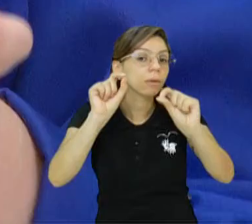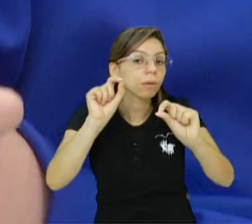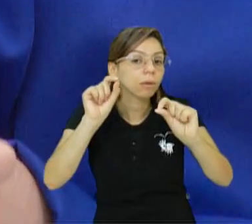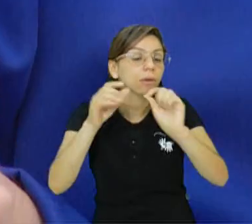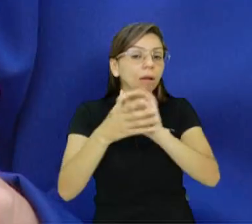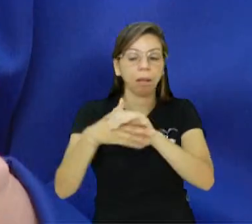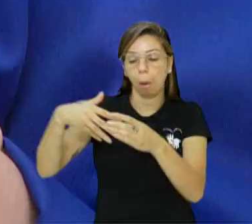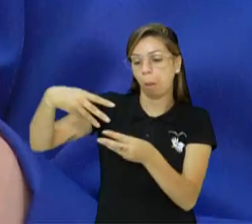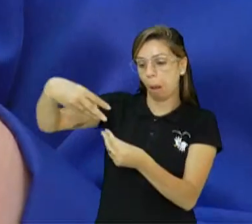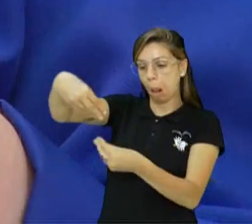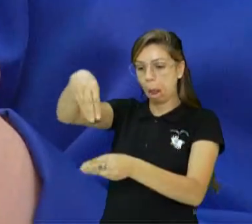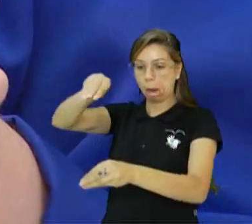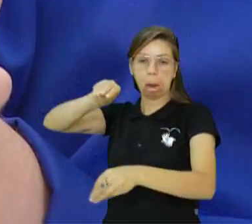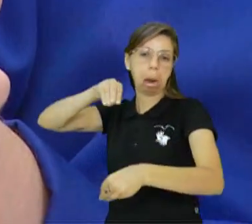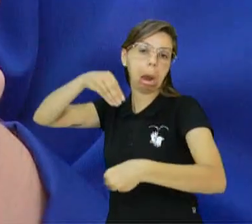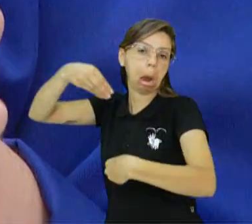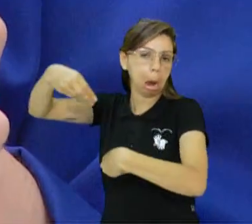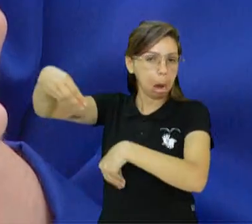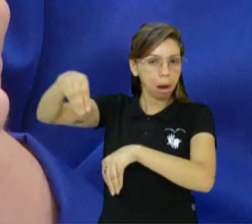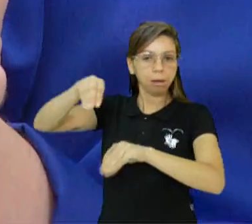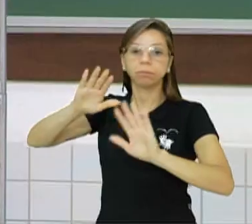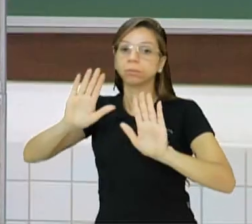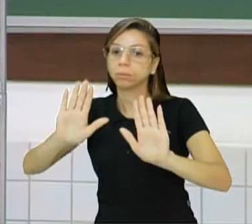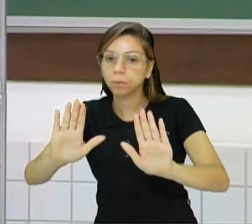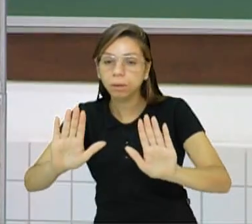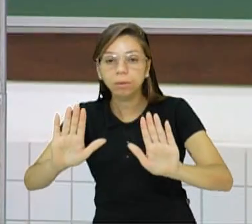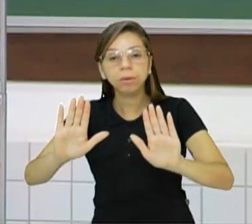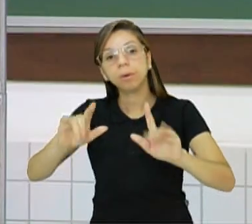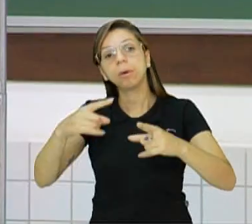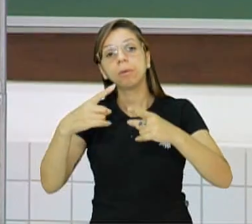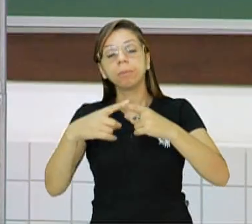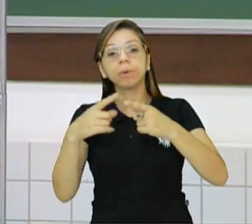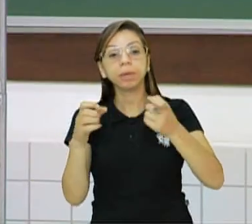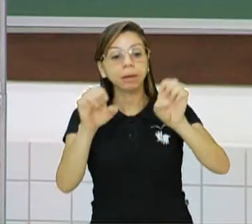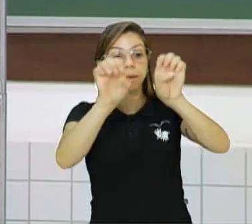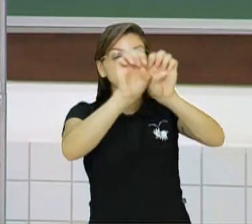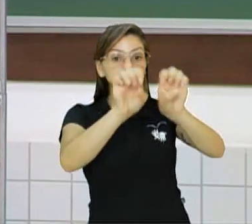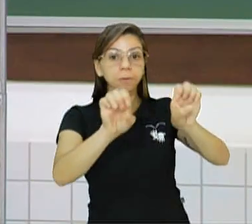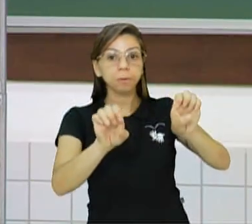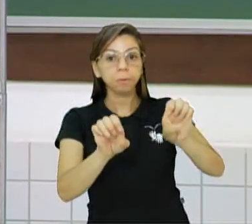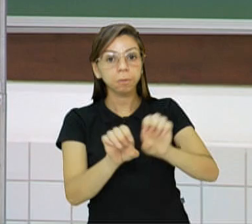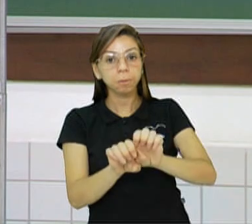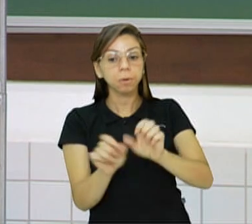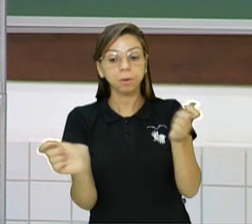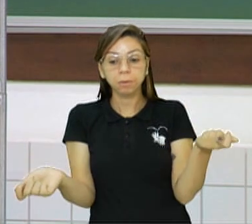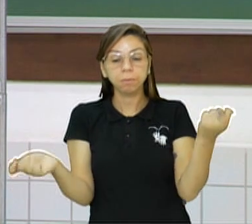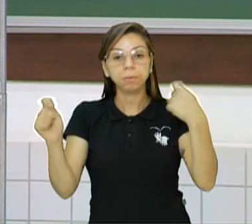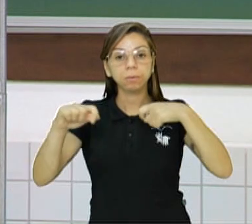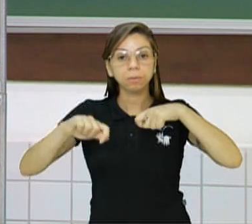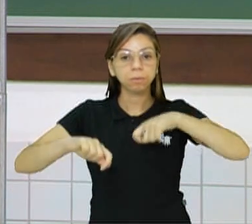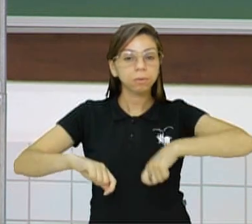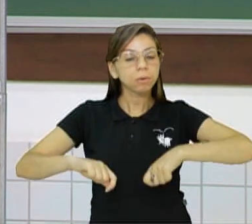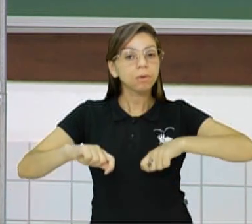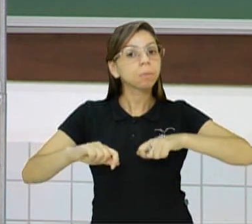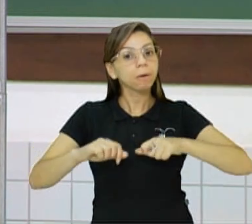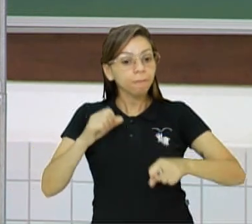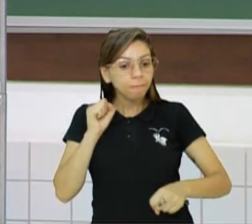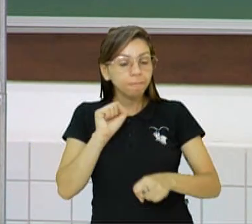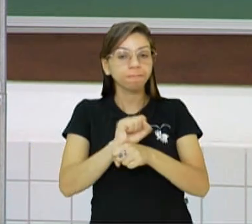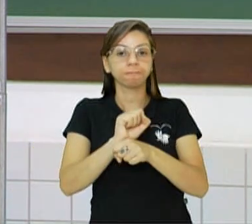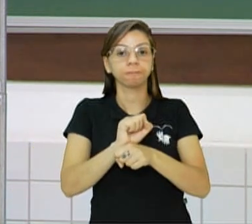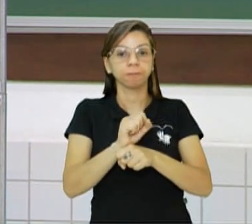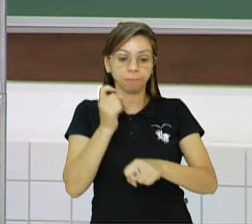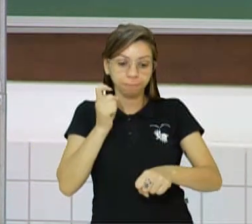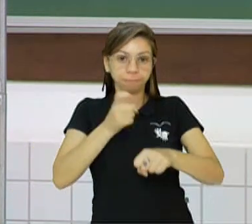ficar molinho, os lados vão começar a cair, porque ele não vai ter a estrutura necessária que precisa para segurar